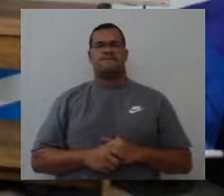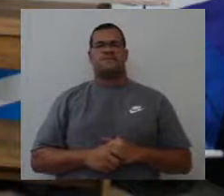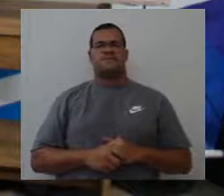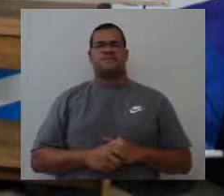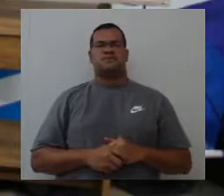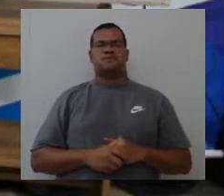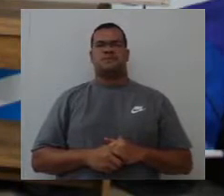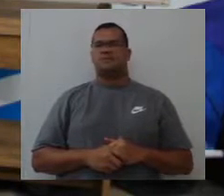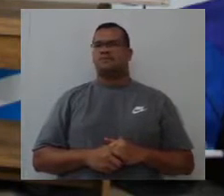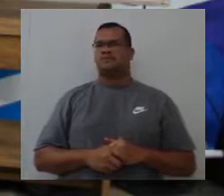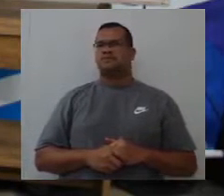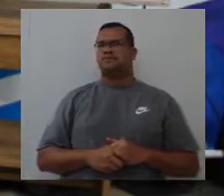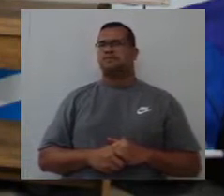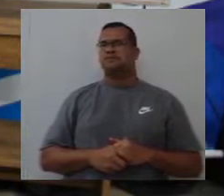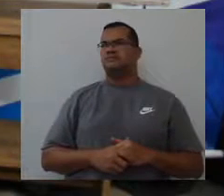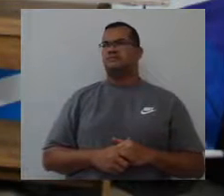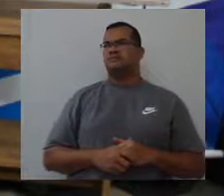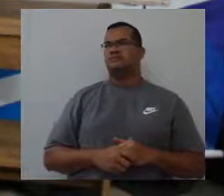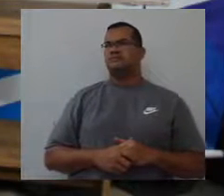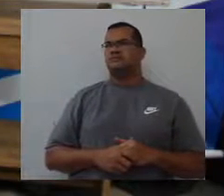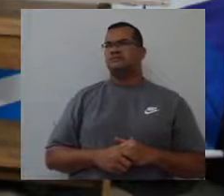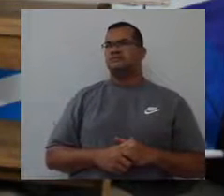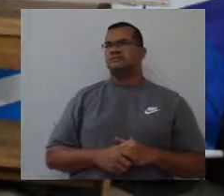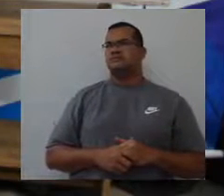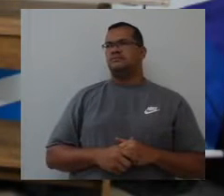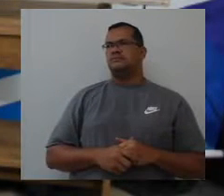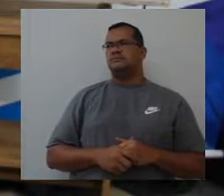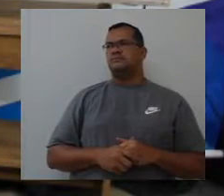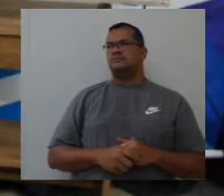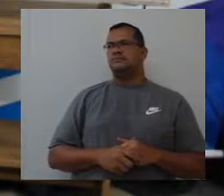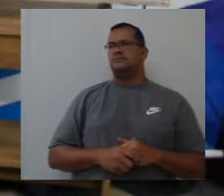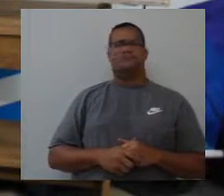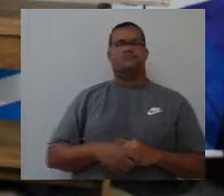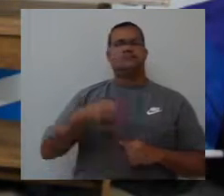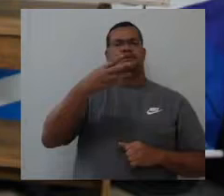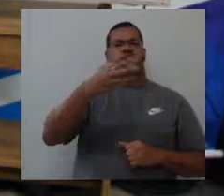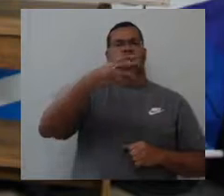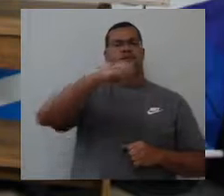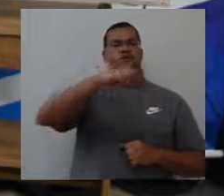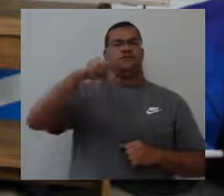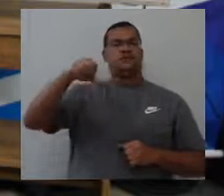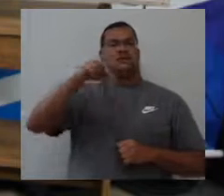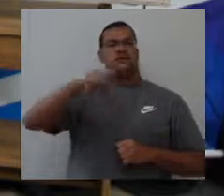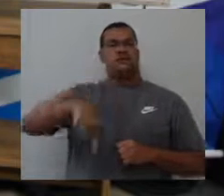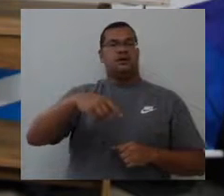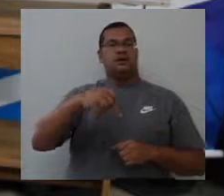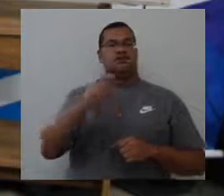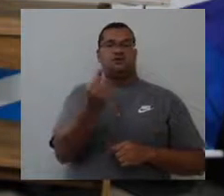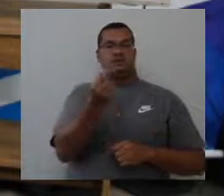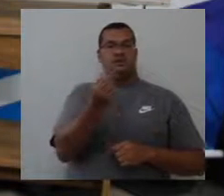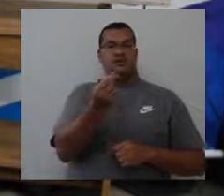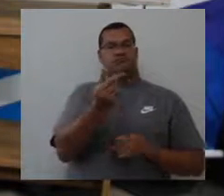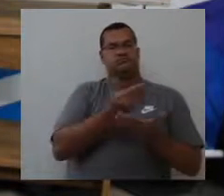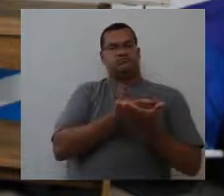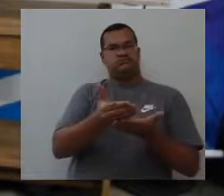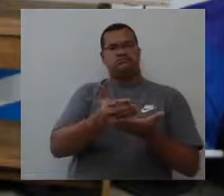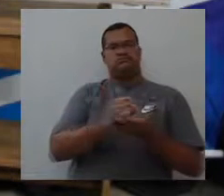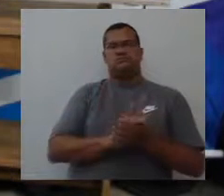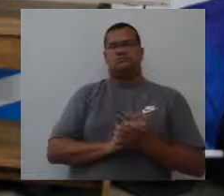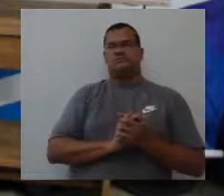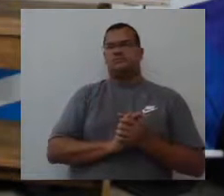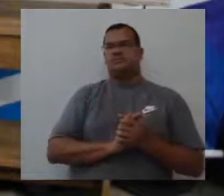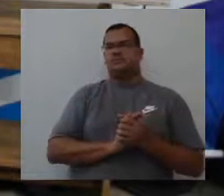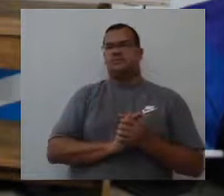consegue? Meu Deus. Vamos lá. 3,99 era o preço inicial. Agora, o